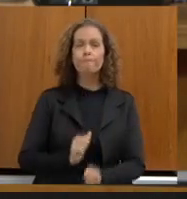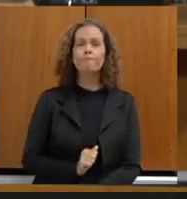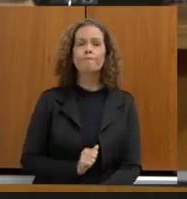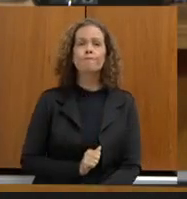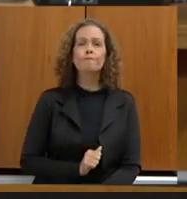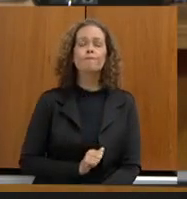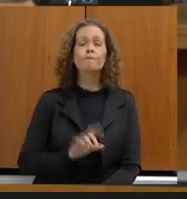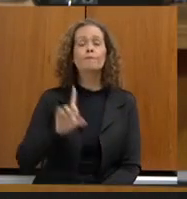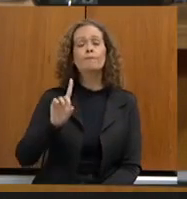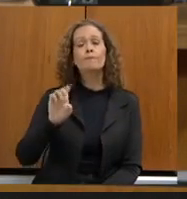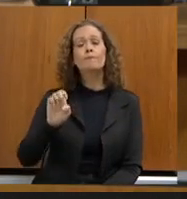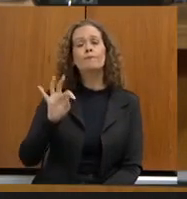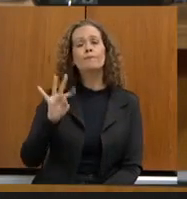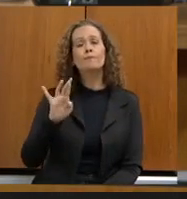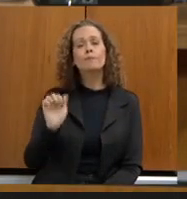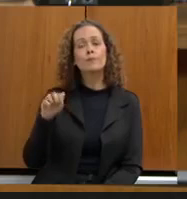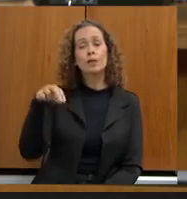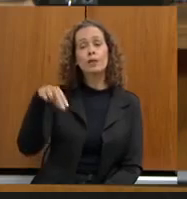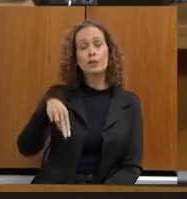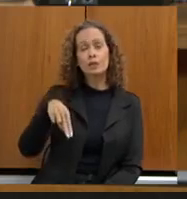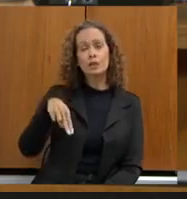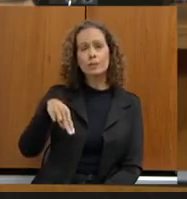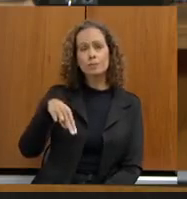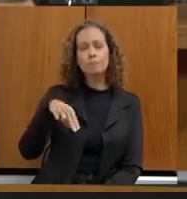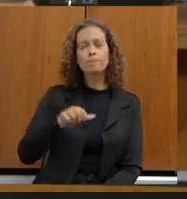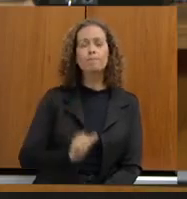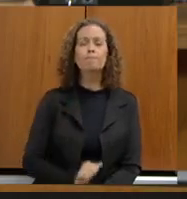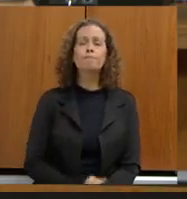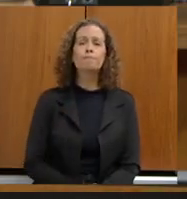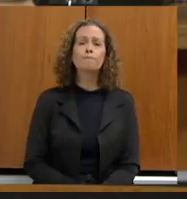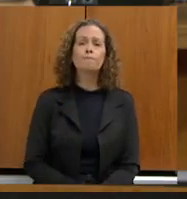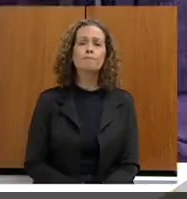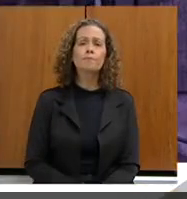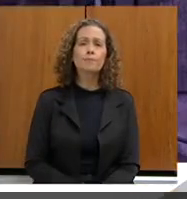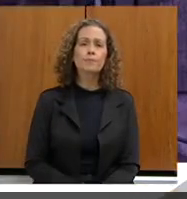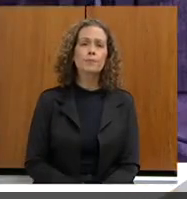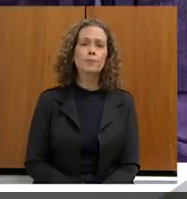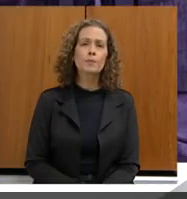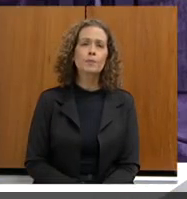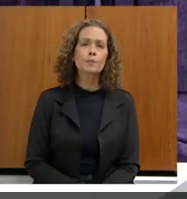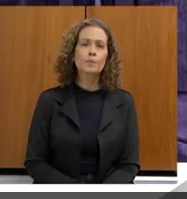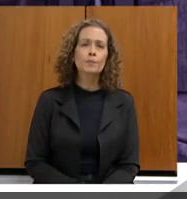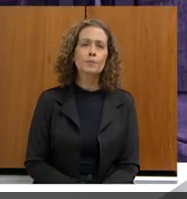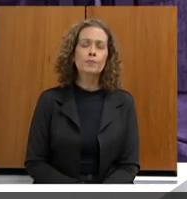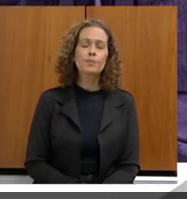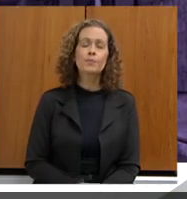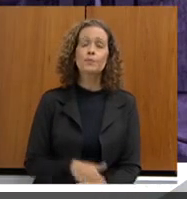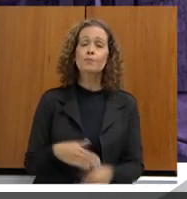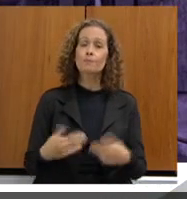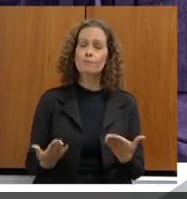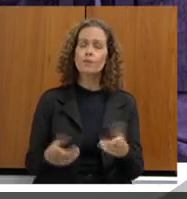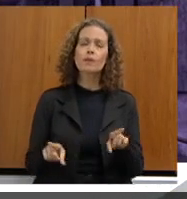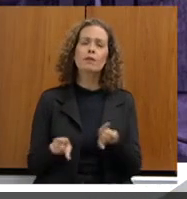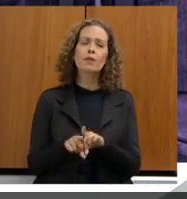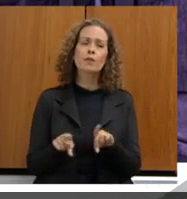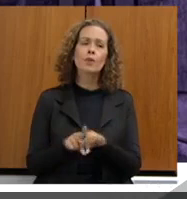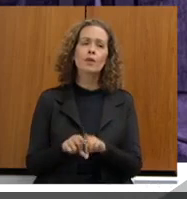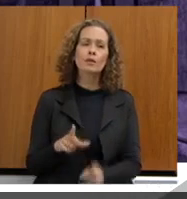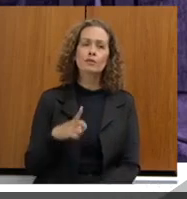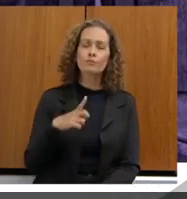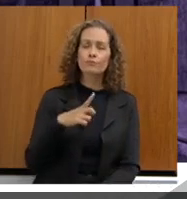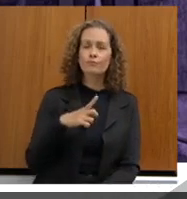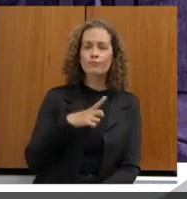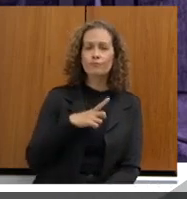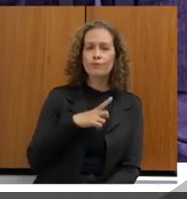Detran por gentileza pode passar para a próxima o ato do Detran nós tivemos a